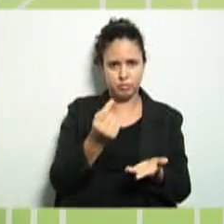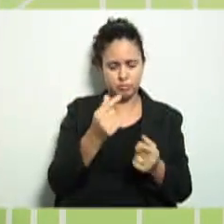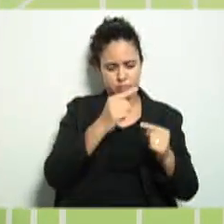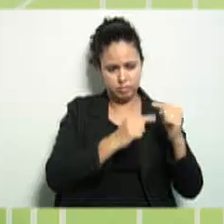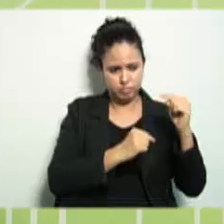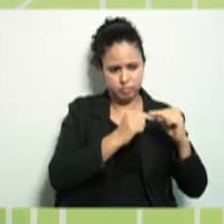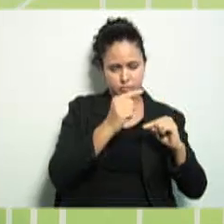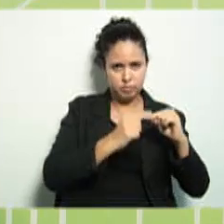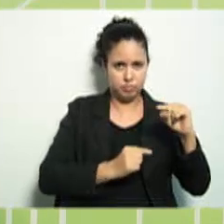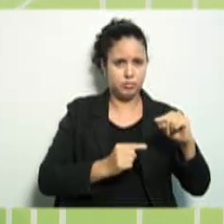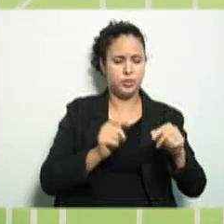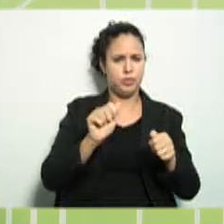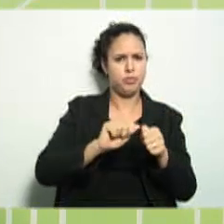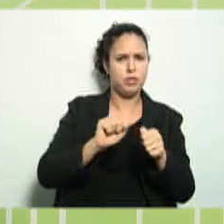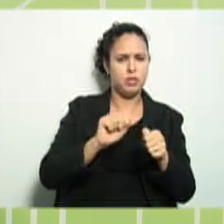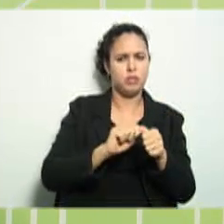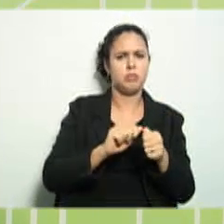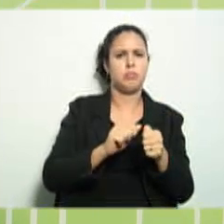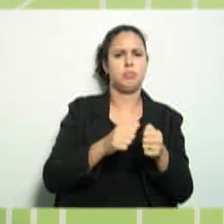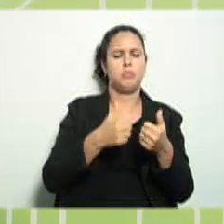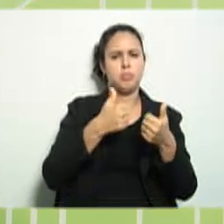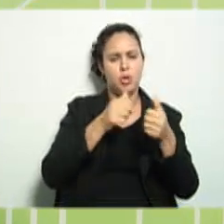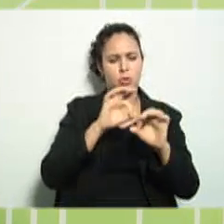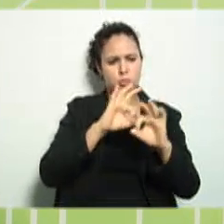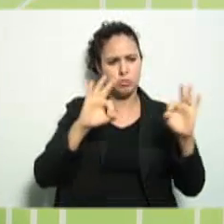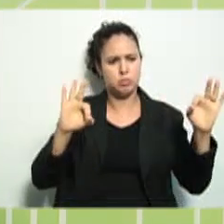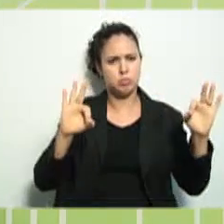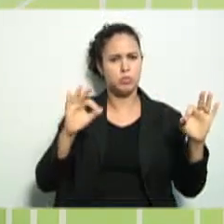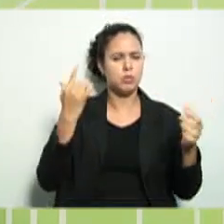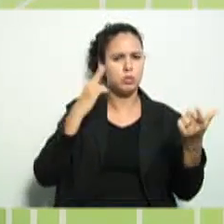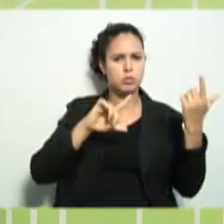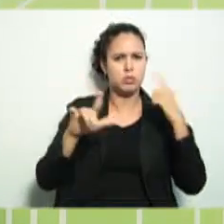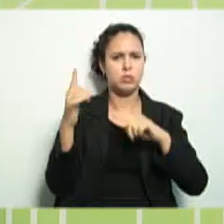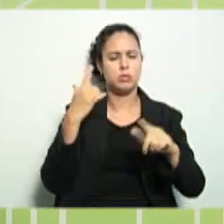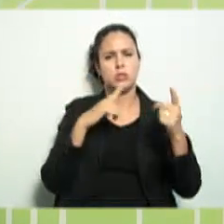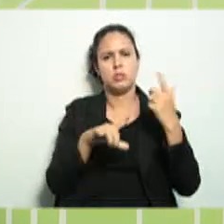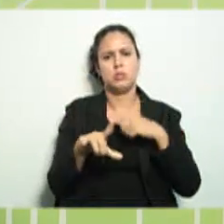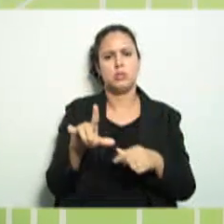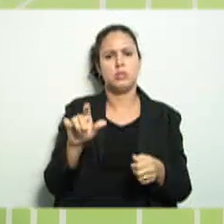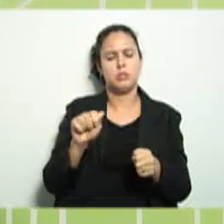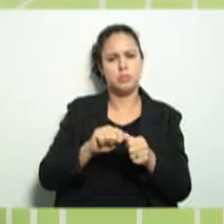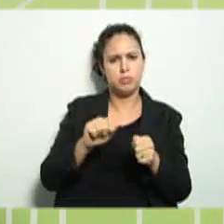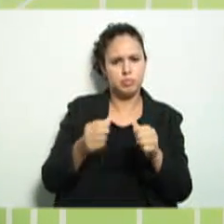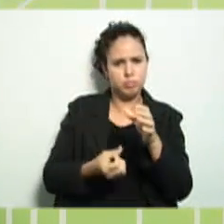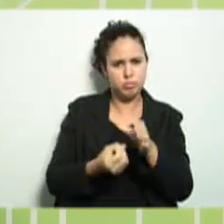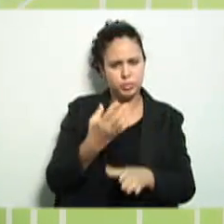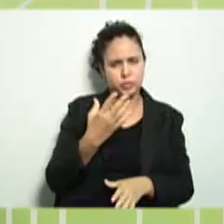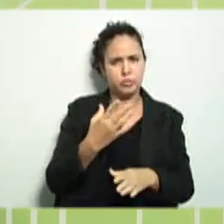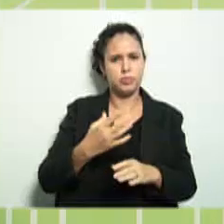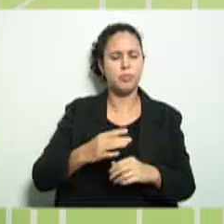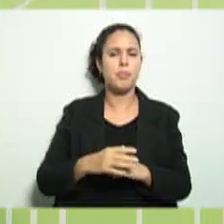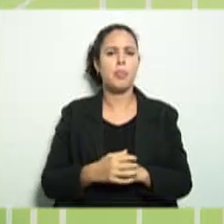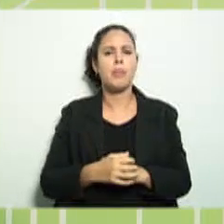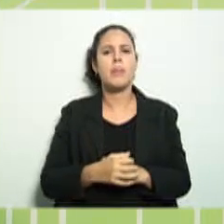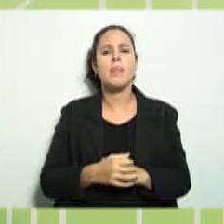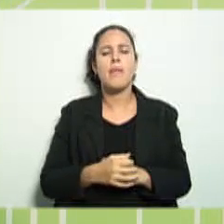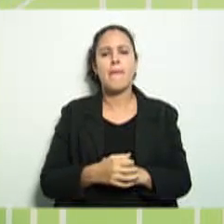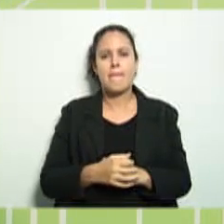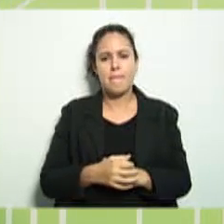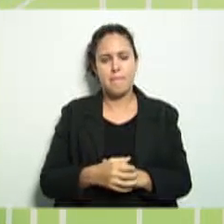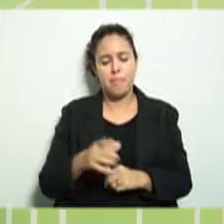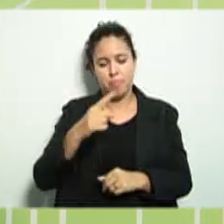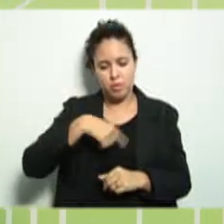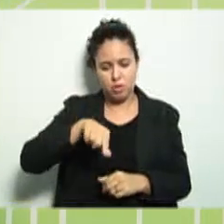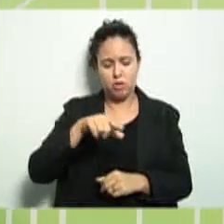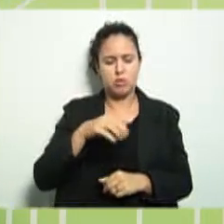que você produz muito bem, um produto que você tem excelência na produção dele. Então nós somos muito bons em produzir